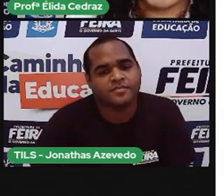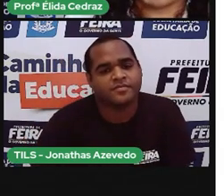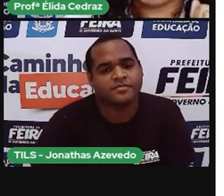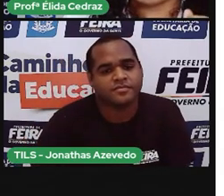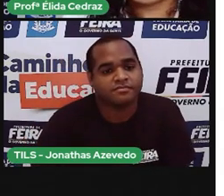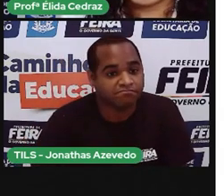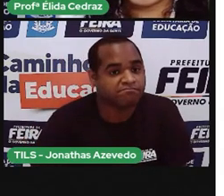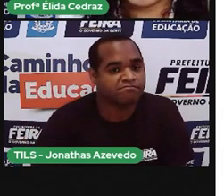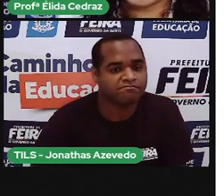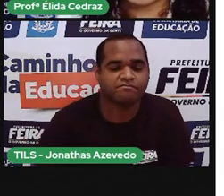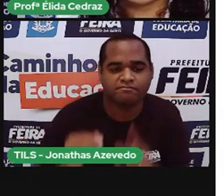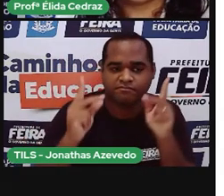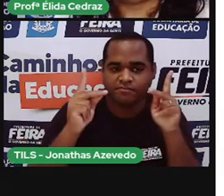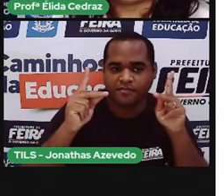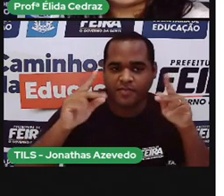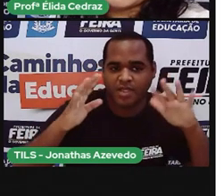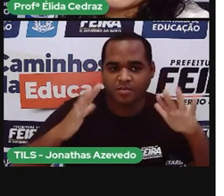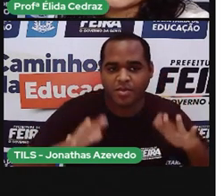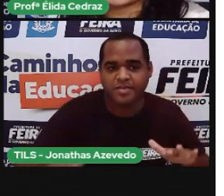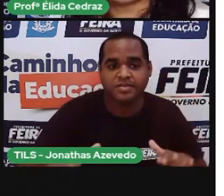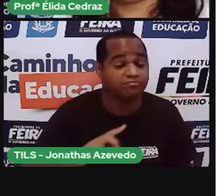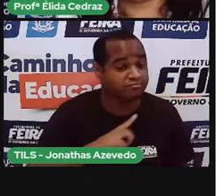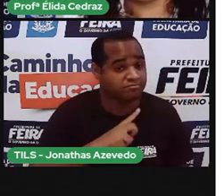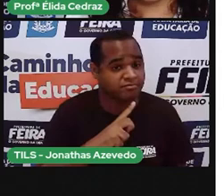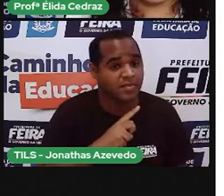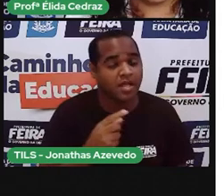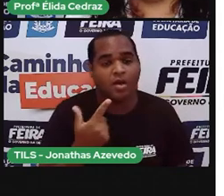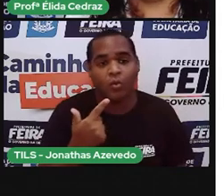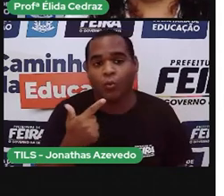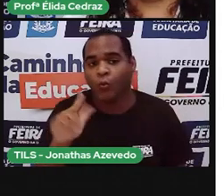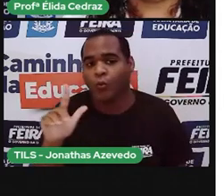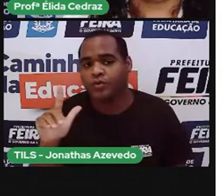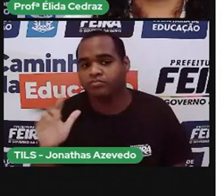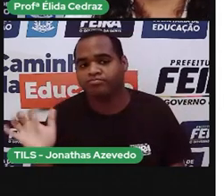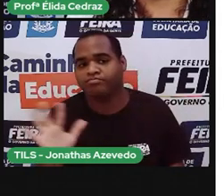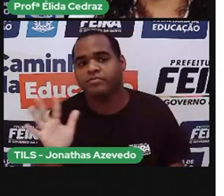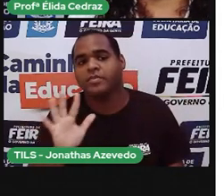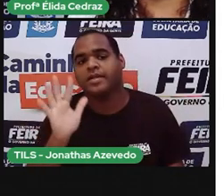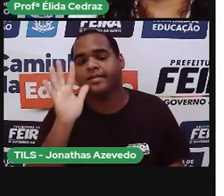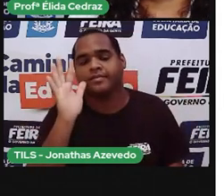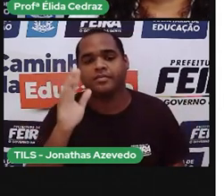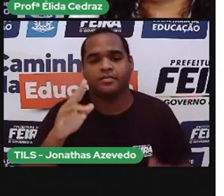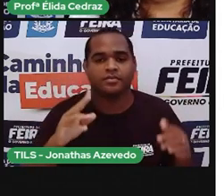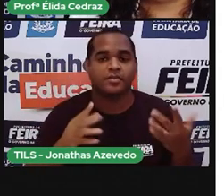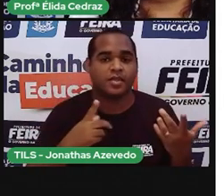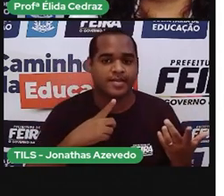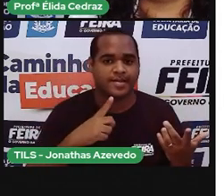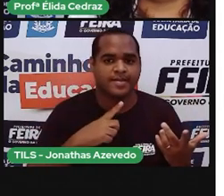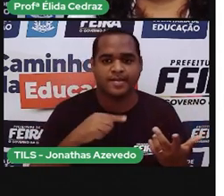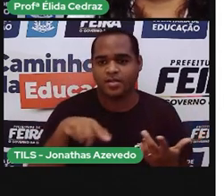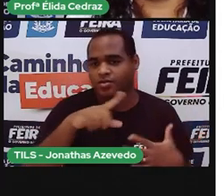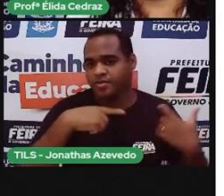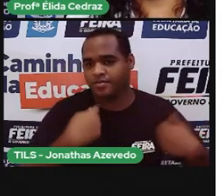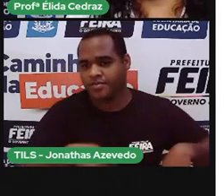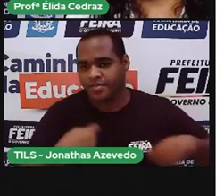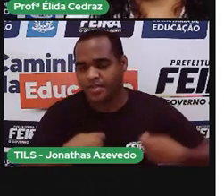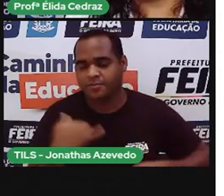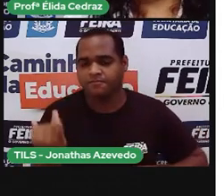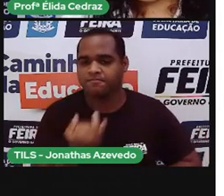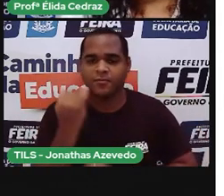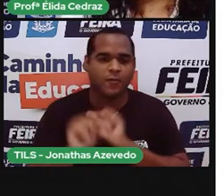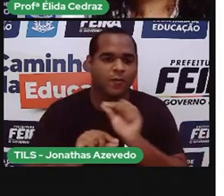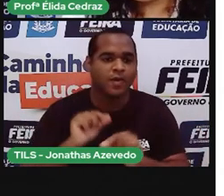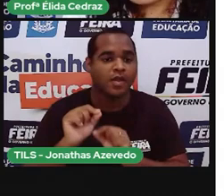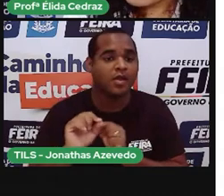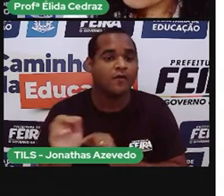Aqui estava na promoção e aqui estava mais caro. Então, nós precisamos ver o valor das